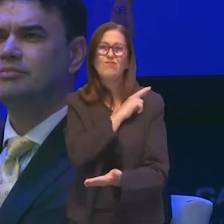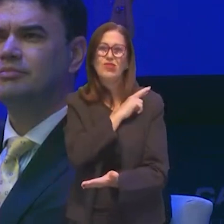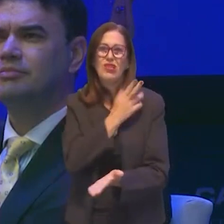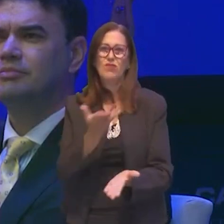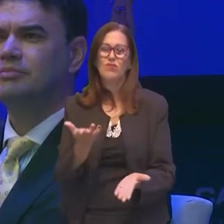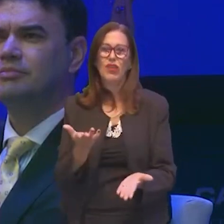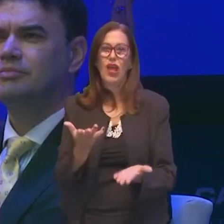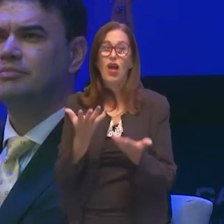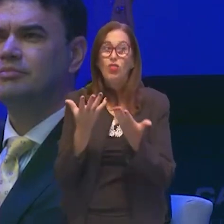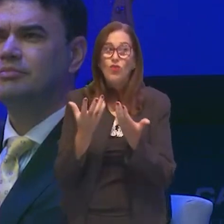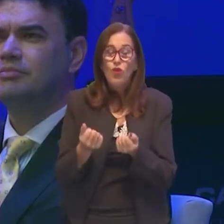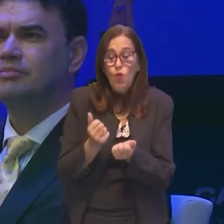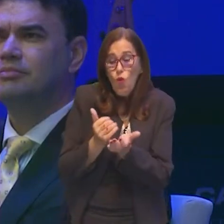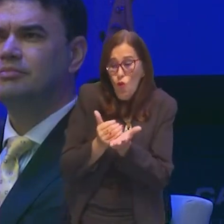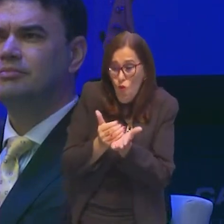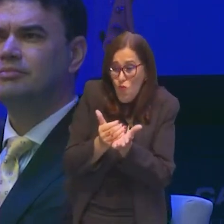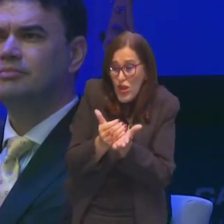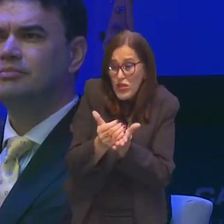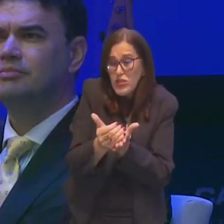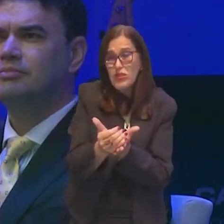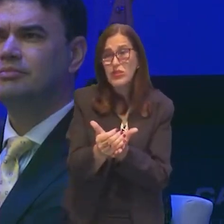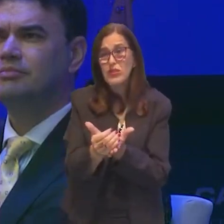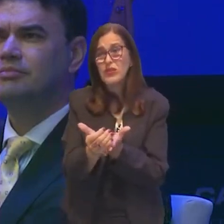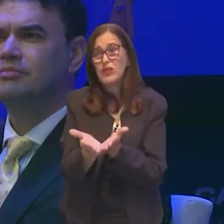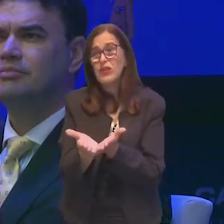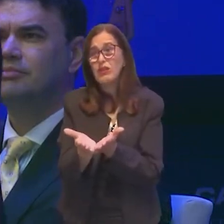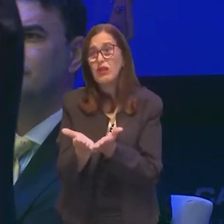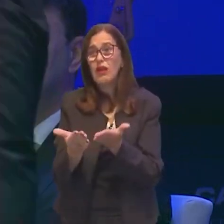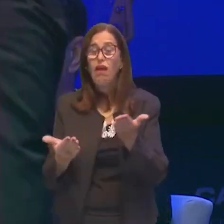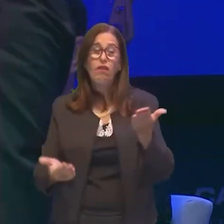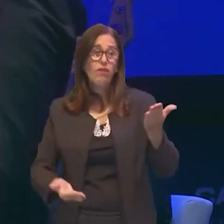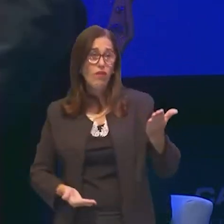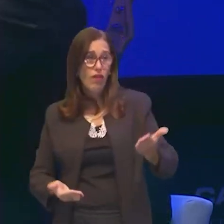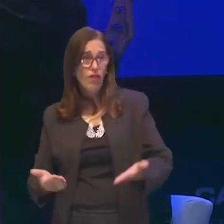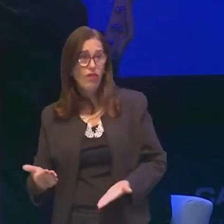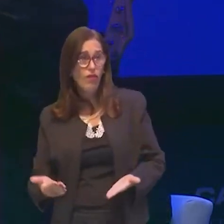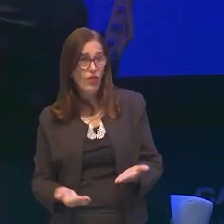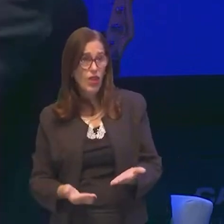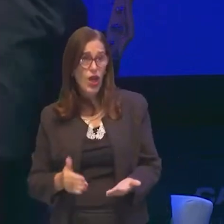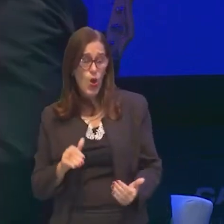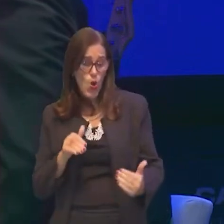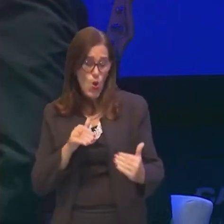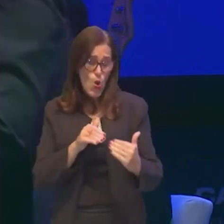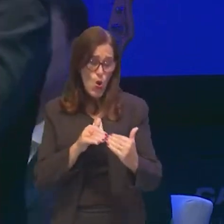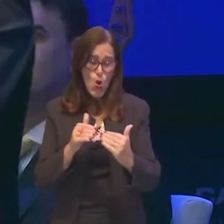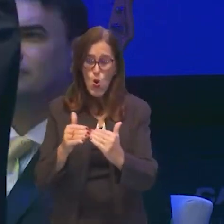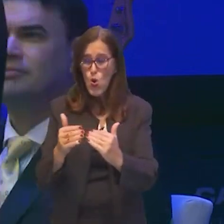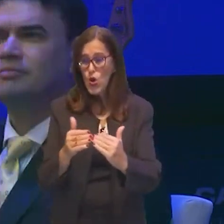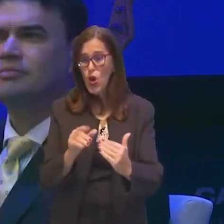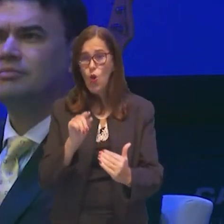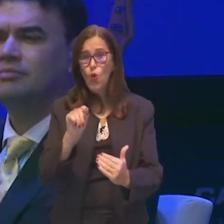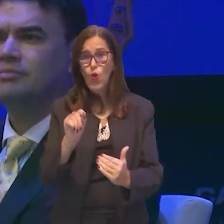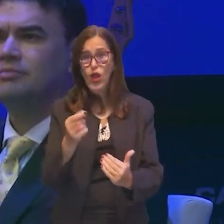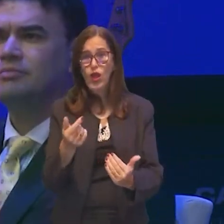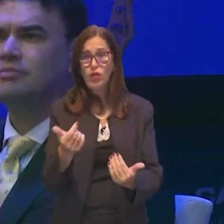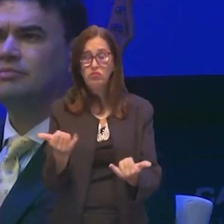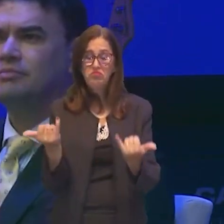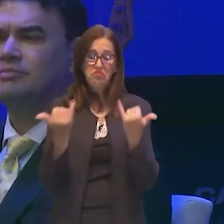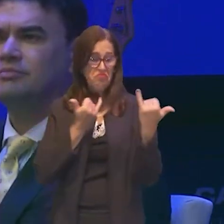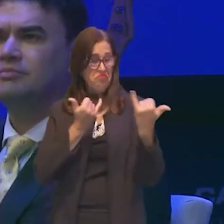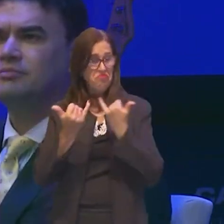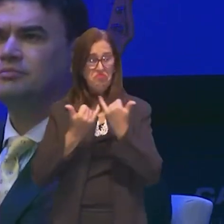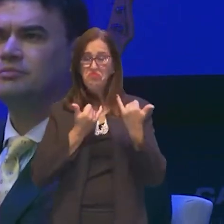Nós vamos começando a servir de acordo com aquilo que é dito para